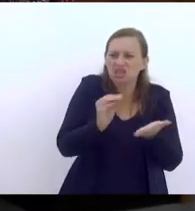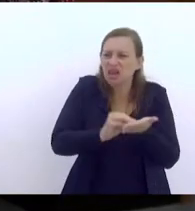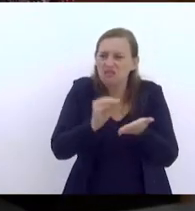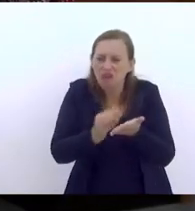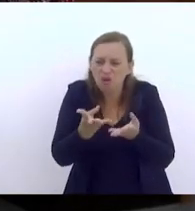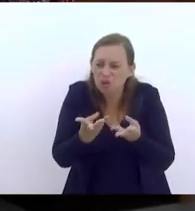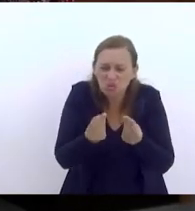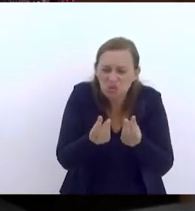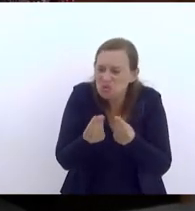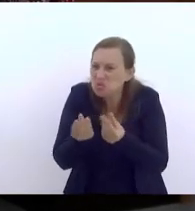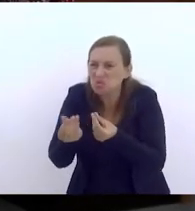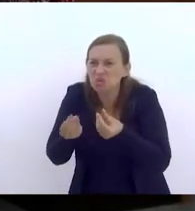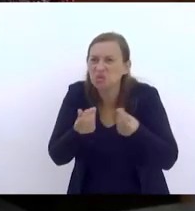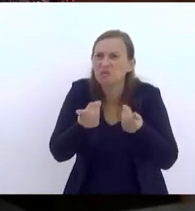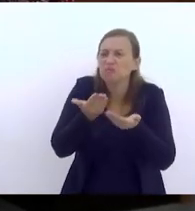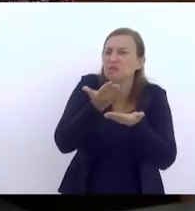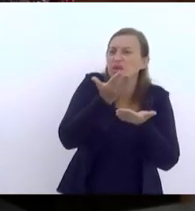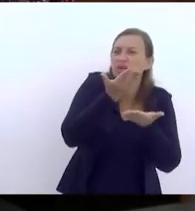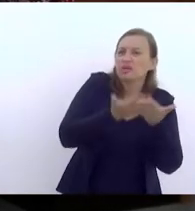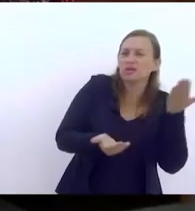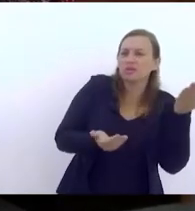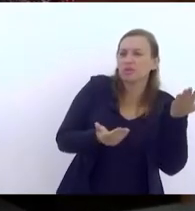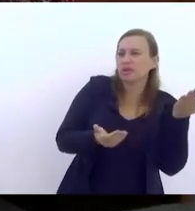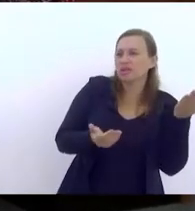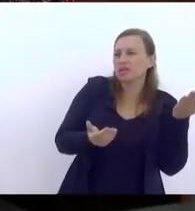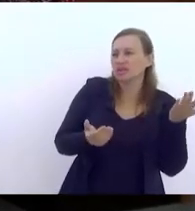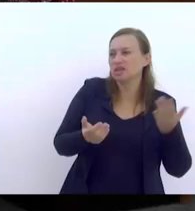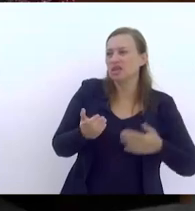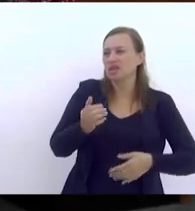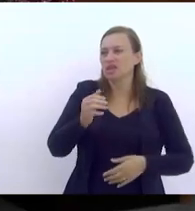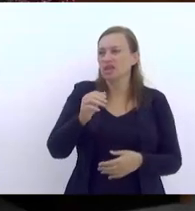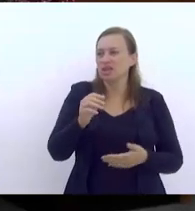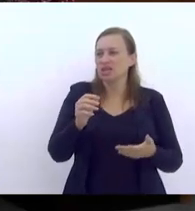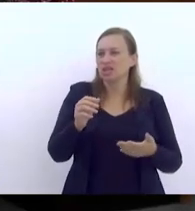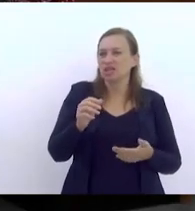insensibilidade, perdidos na hipocrisia.